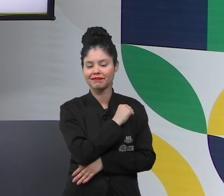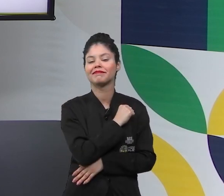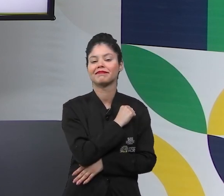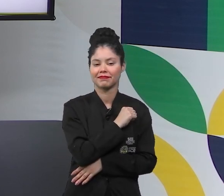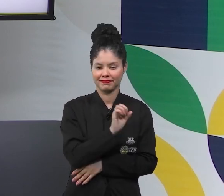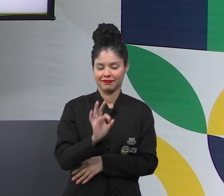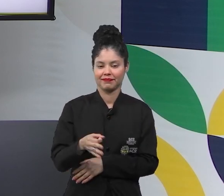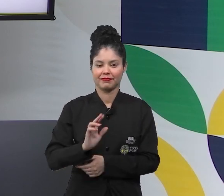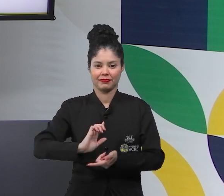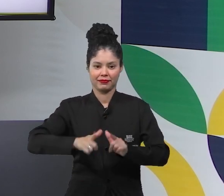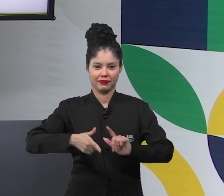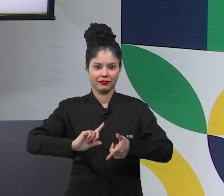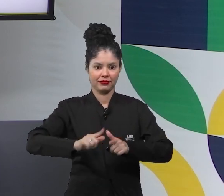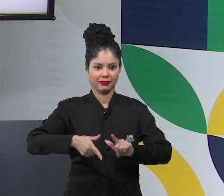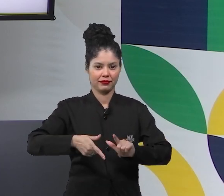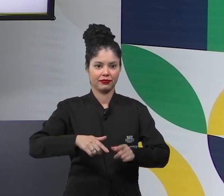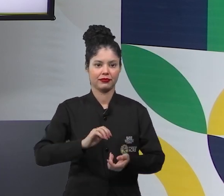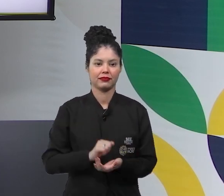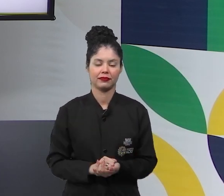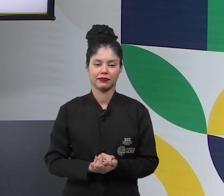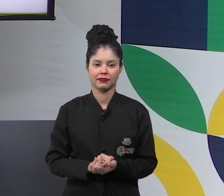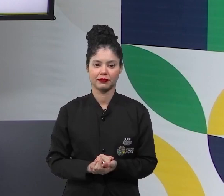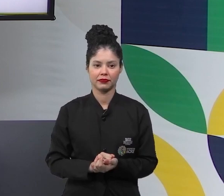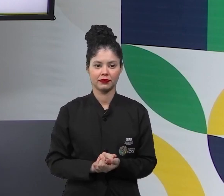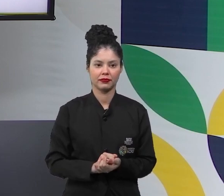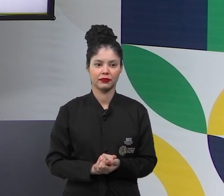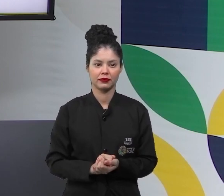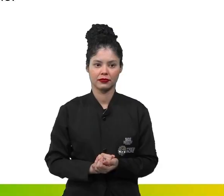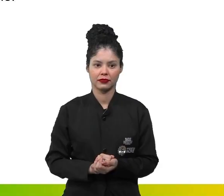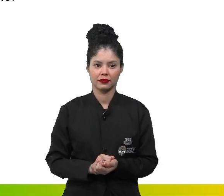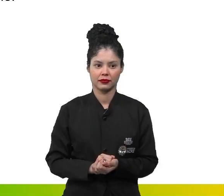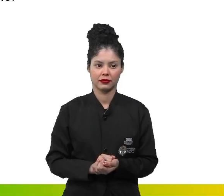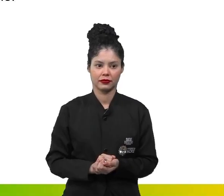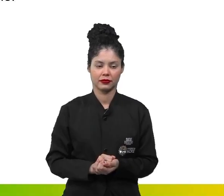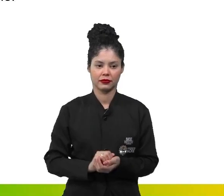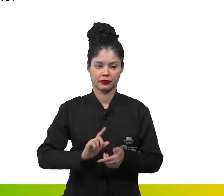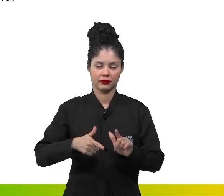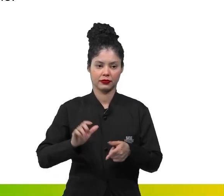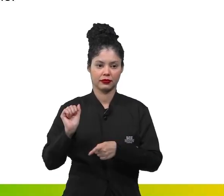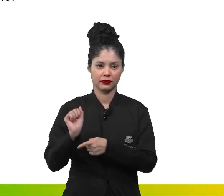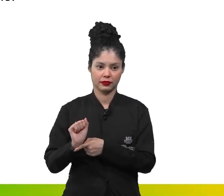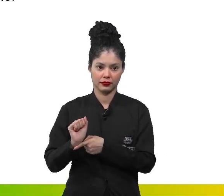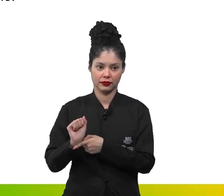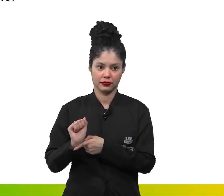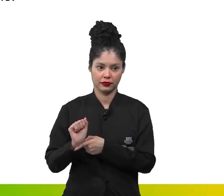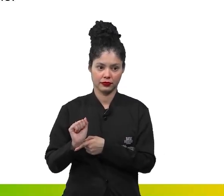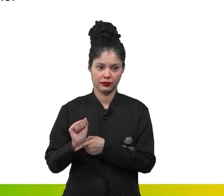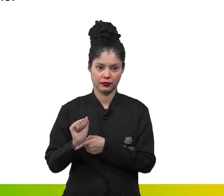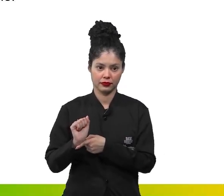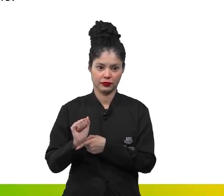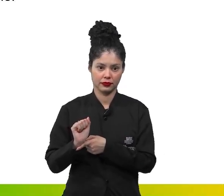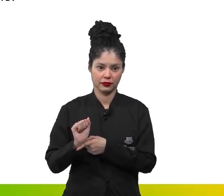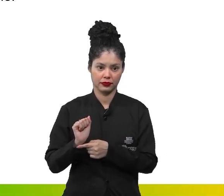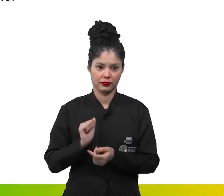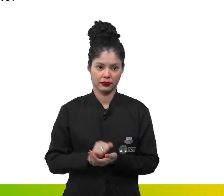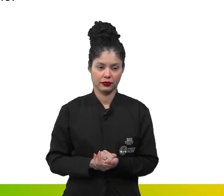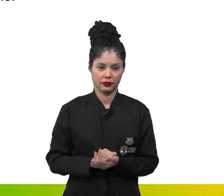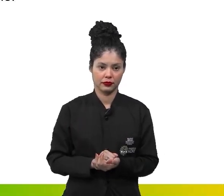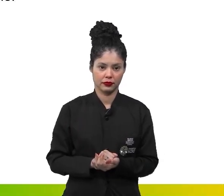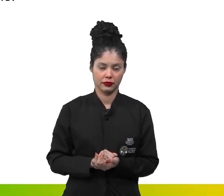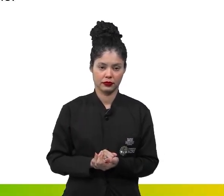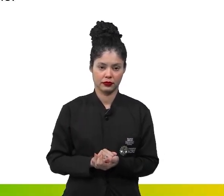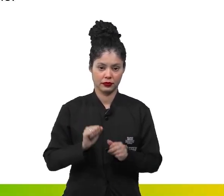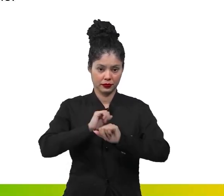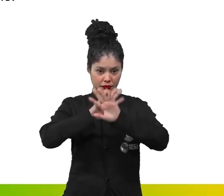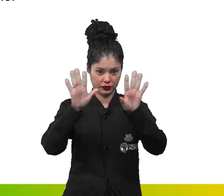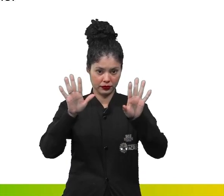certeza a opção correta dessa questão. A opção correta é a letra A. Vamos lá, ler junto comigo para